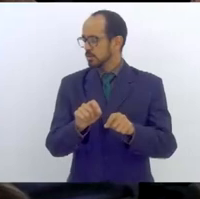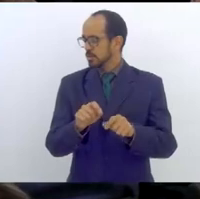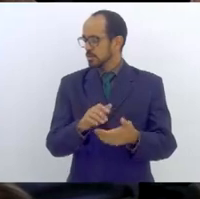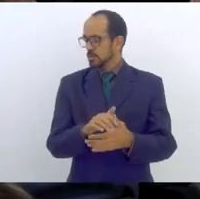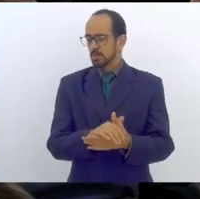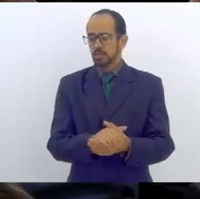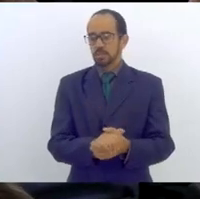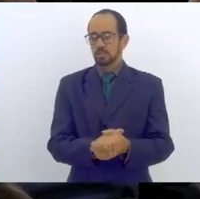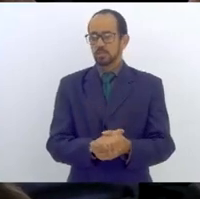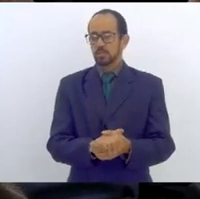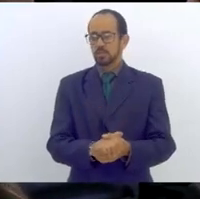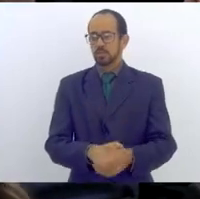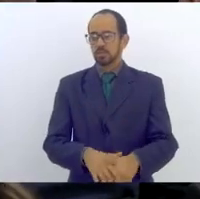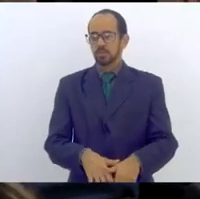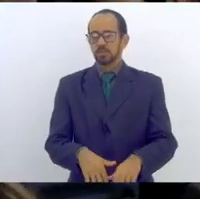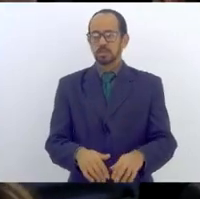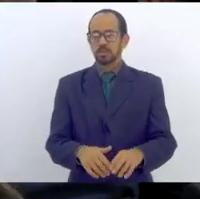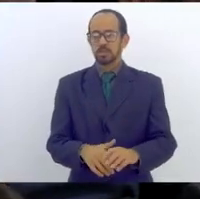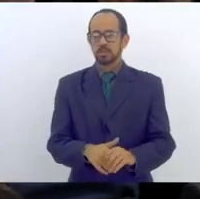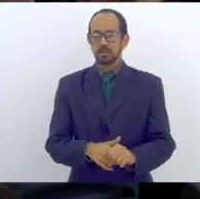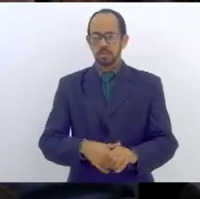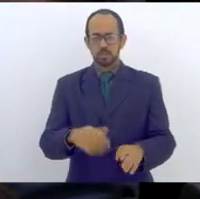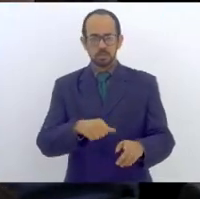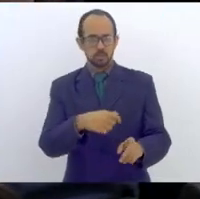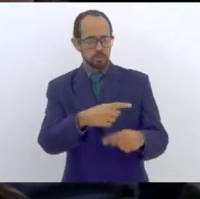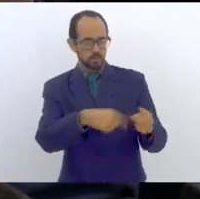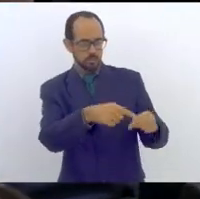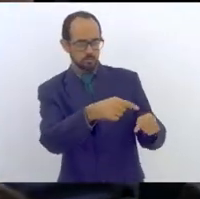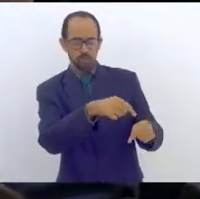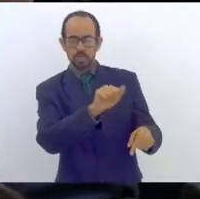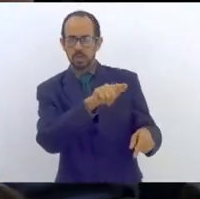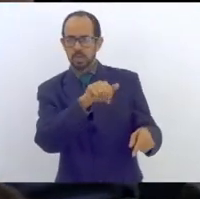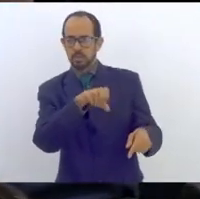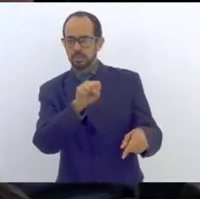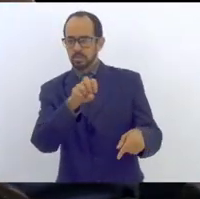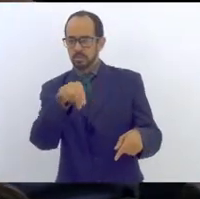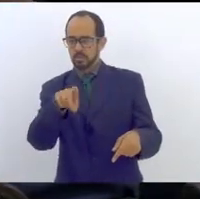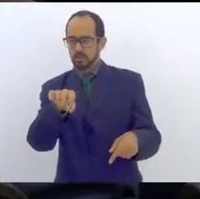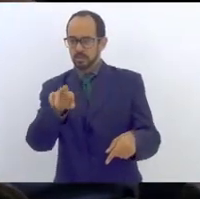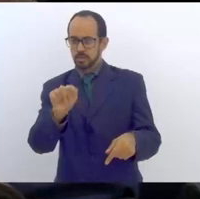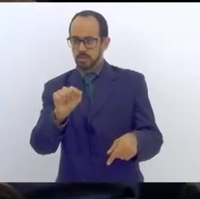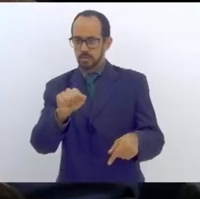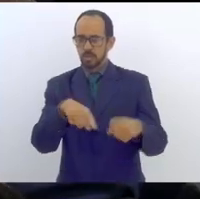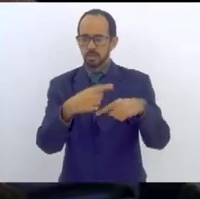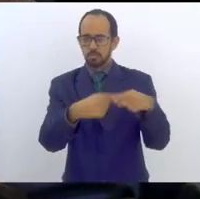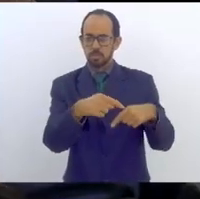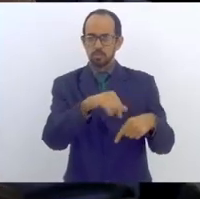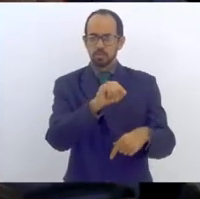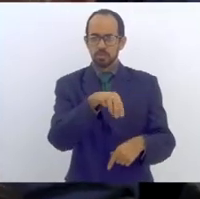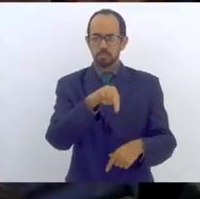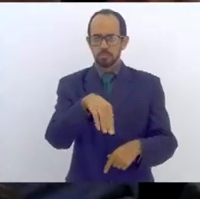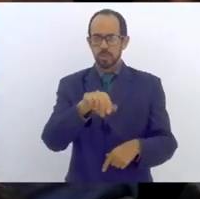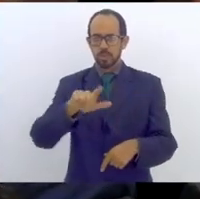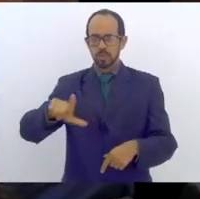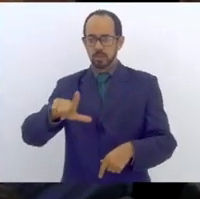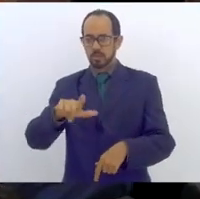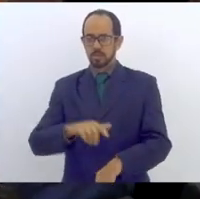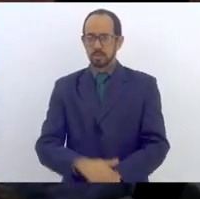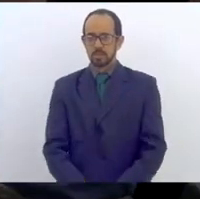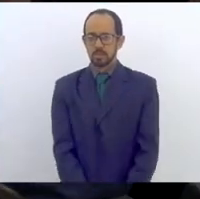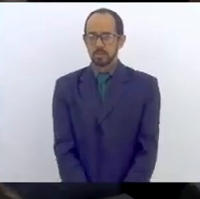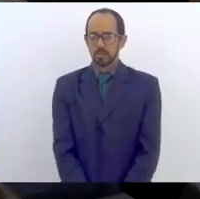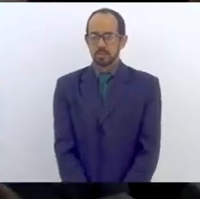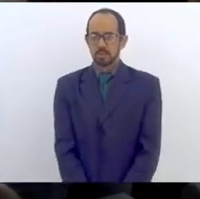Então se puder aproximar aqui para falar para passar a palavra para Alessandra depois para o Instituto Médico Legal é para o senhor doutor então